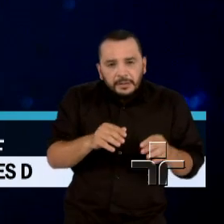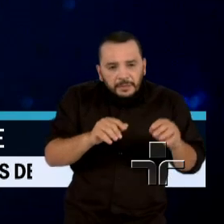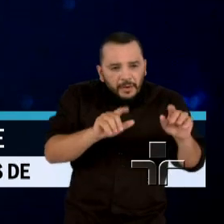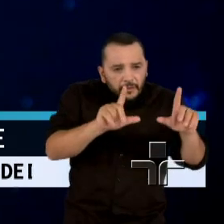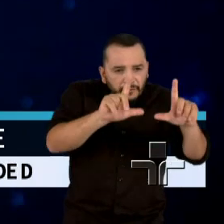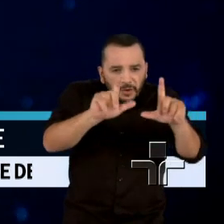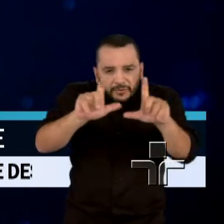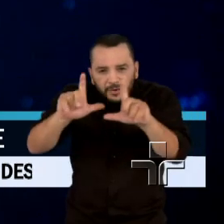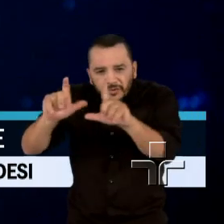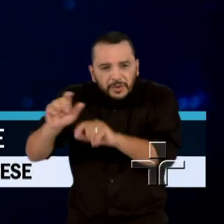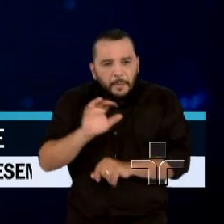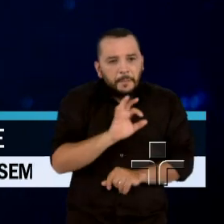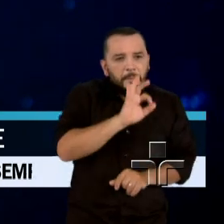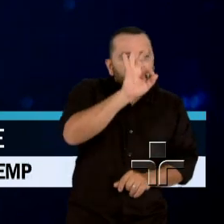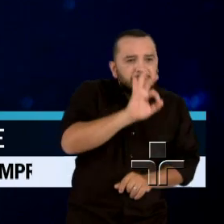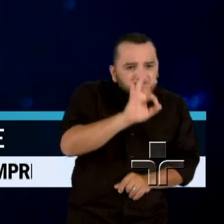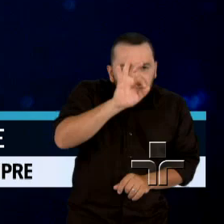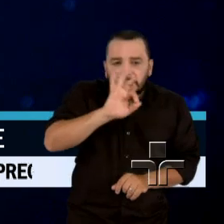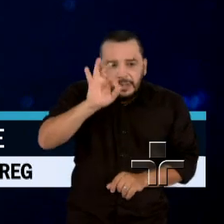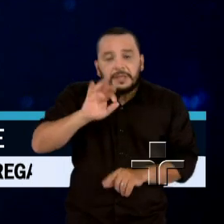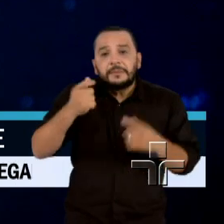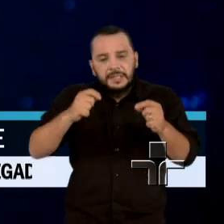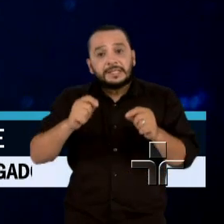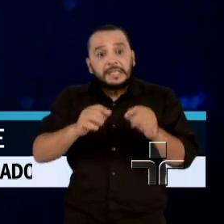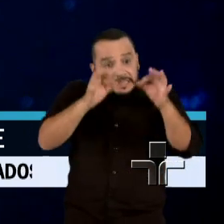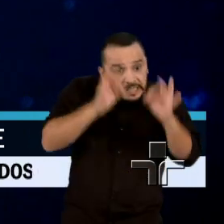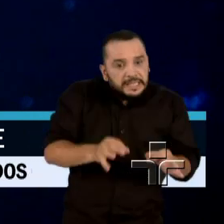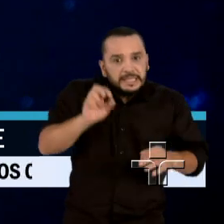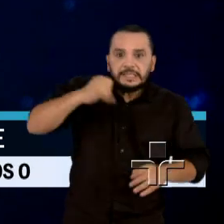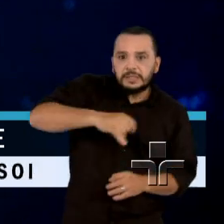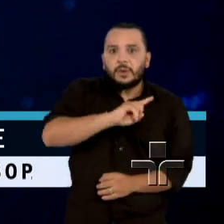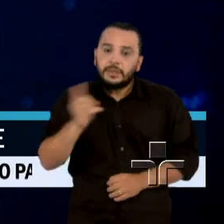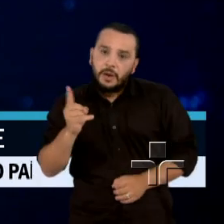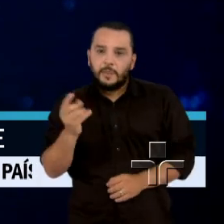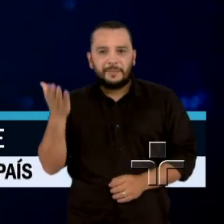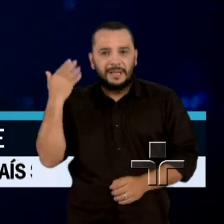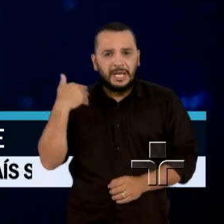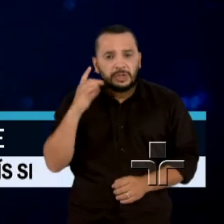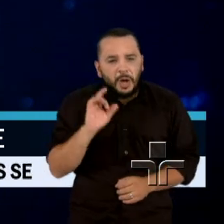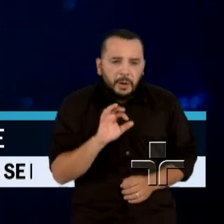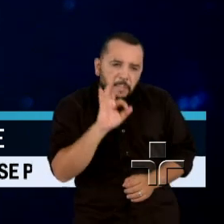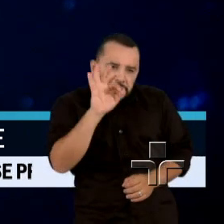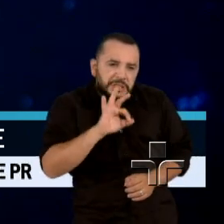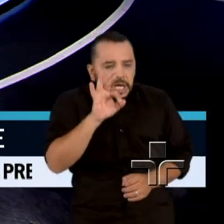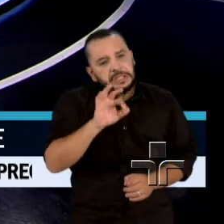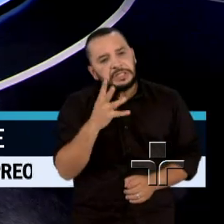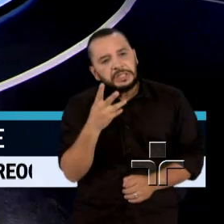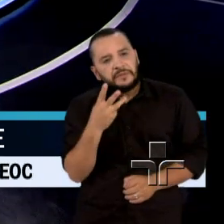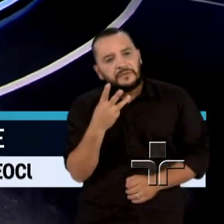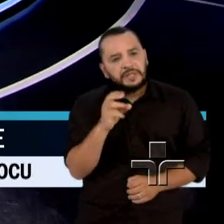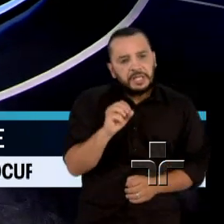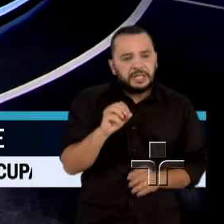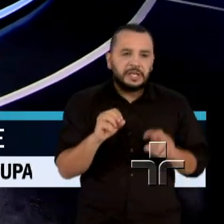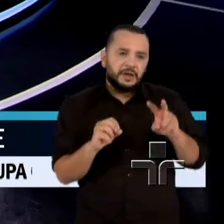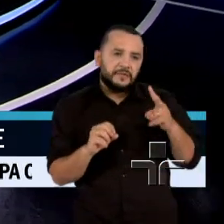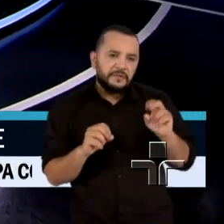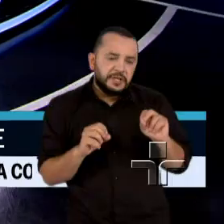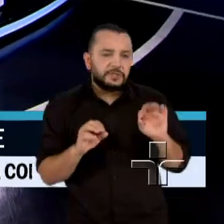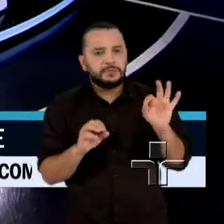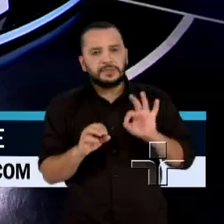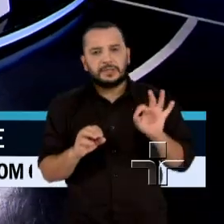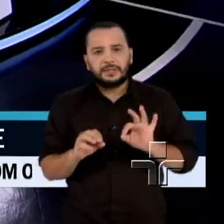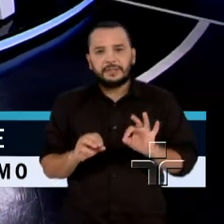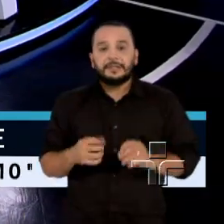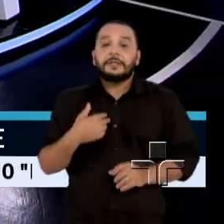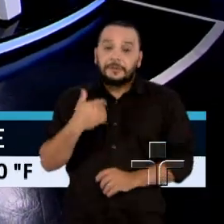Ou seja, hoje a vítima reconhece com absoluta certeza ou não o criminoso. Marina, antes o percentual de certeza podia